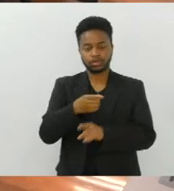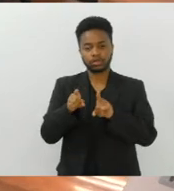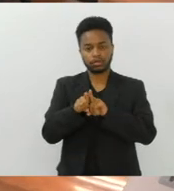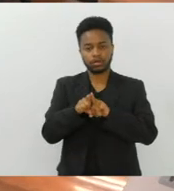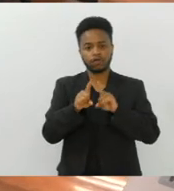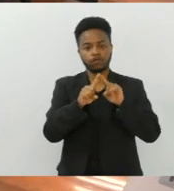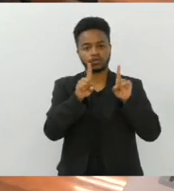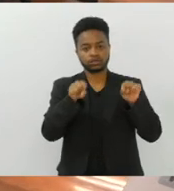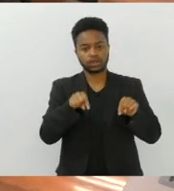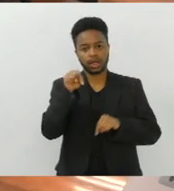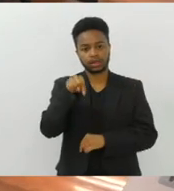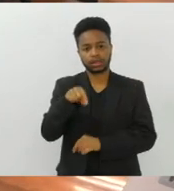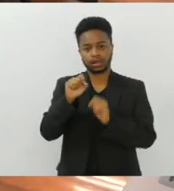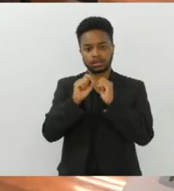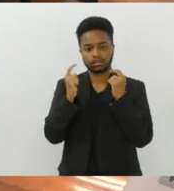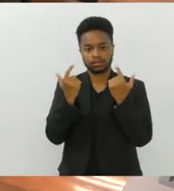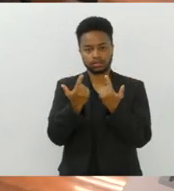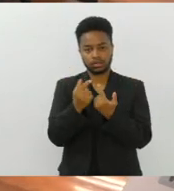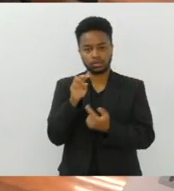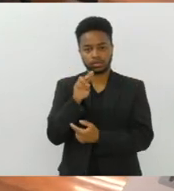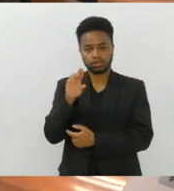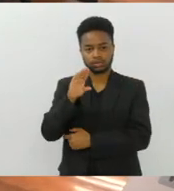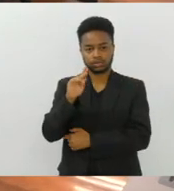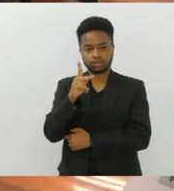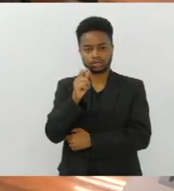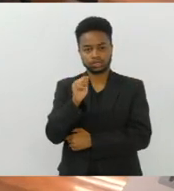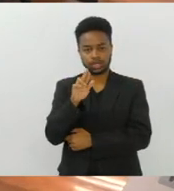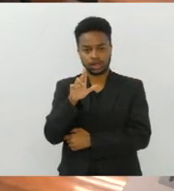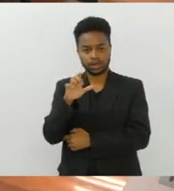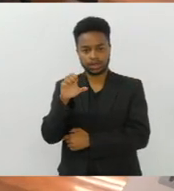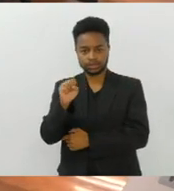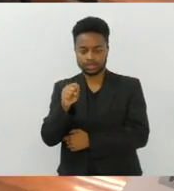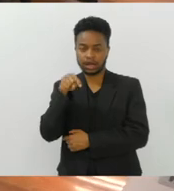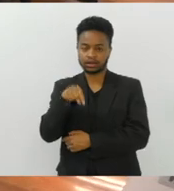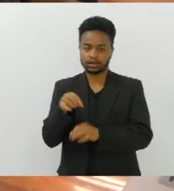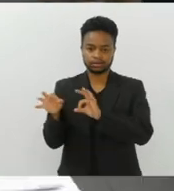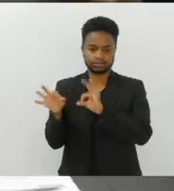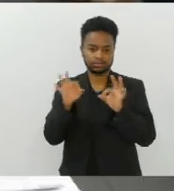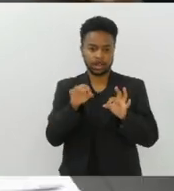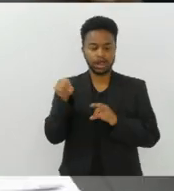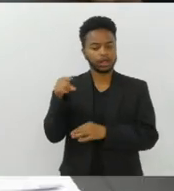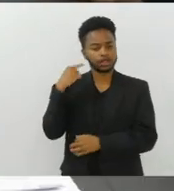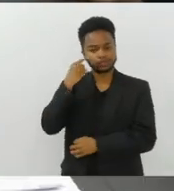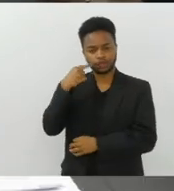servidor, Charles de Souza, que está aqui prestigiando, advogado brilhante